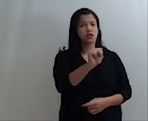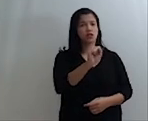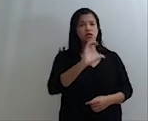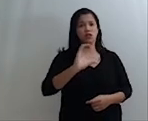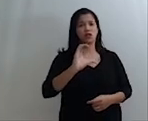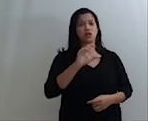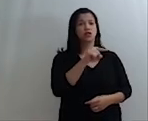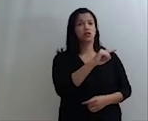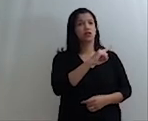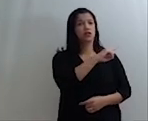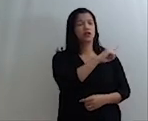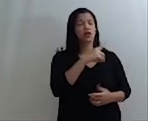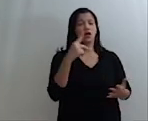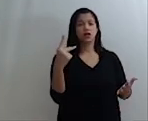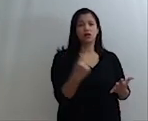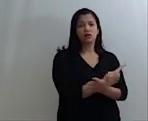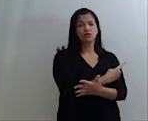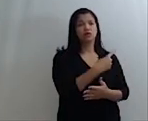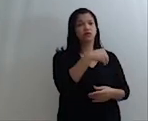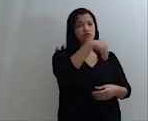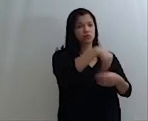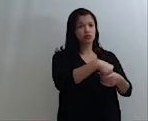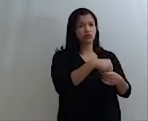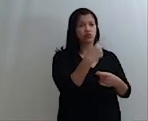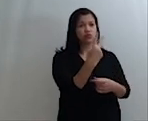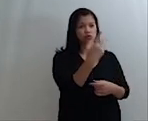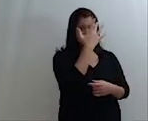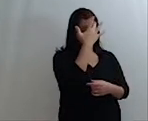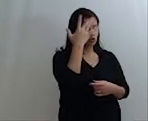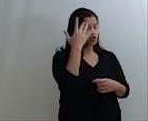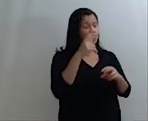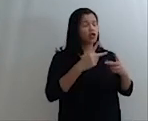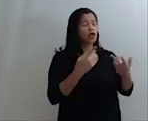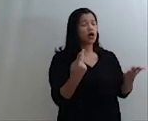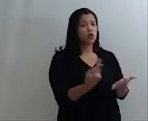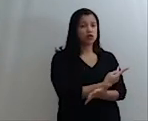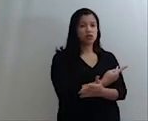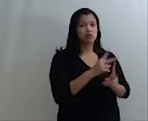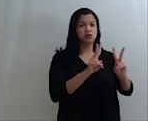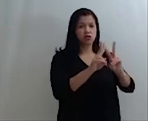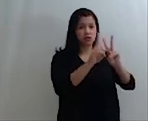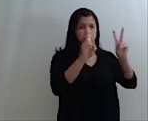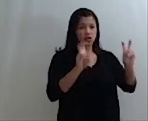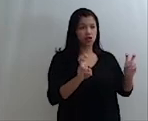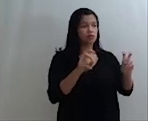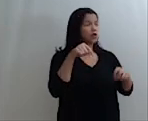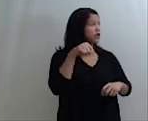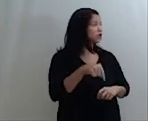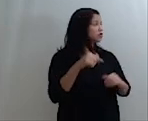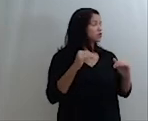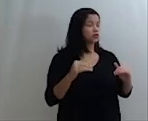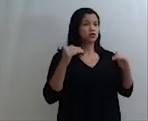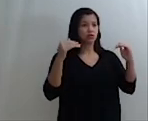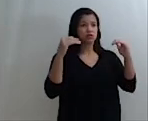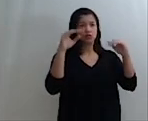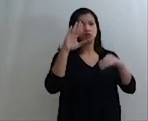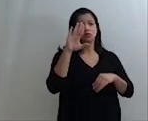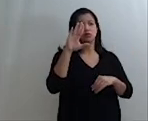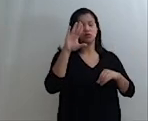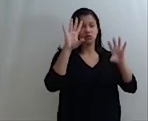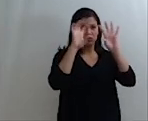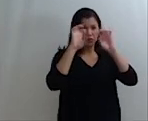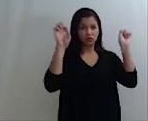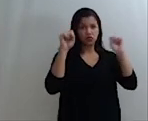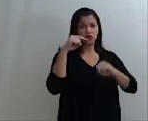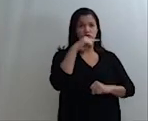precedentes em que se trataram eh em que se tratou desse tema eh aqui no Superior Tribunal de Justiça no Agravo regimental no